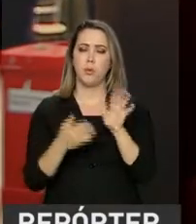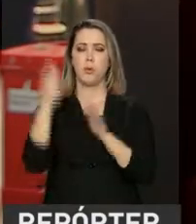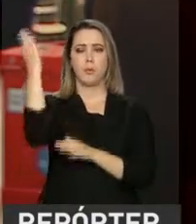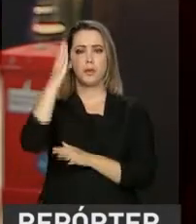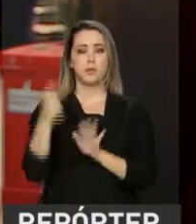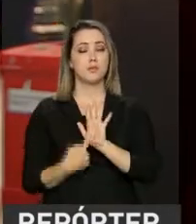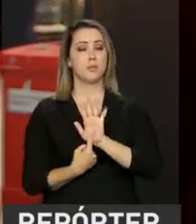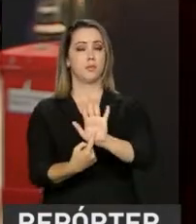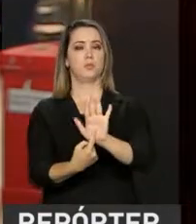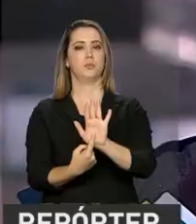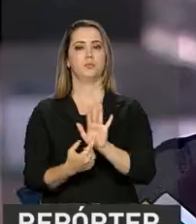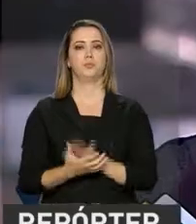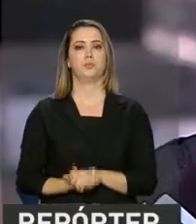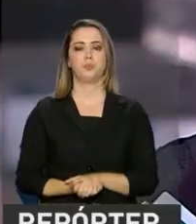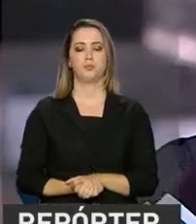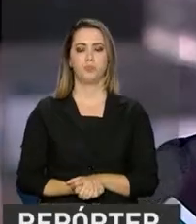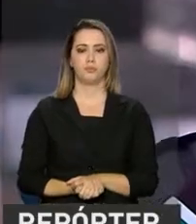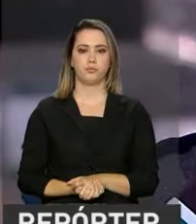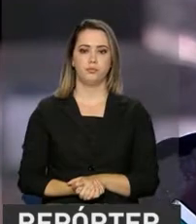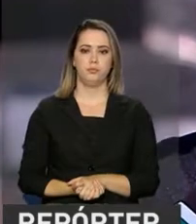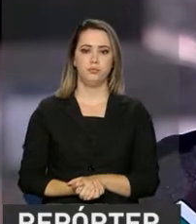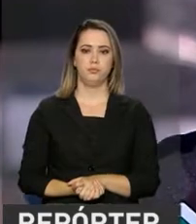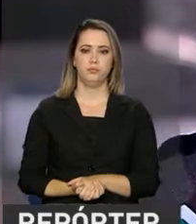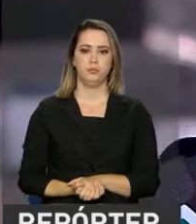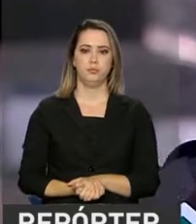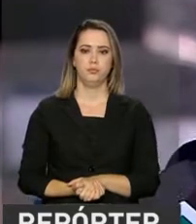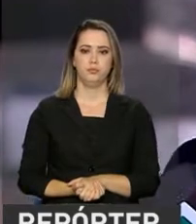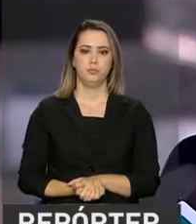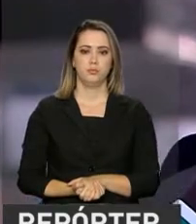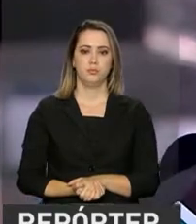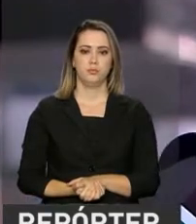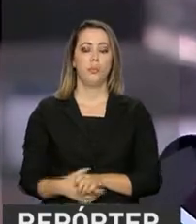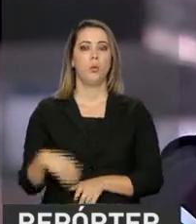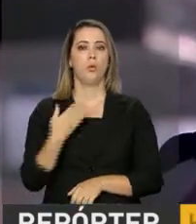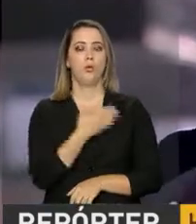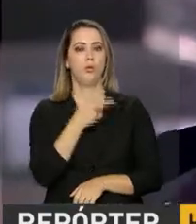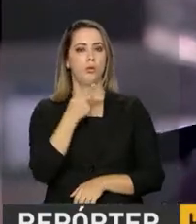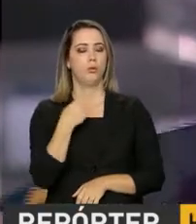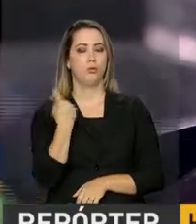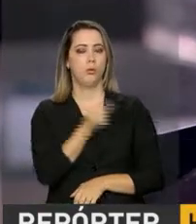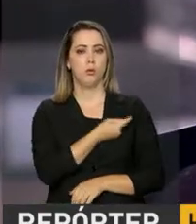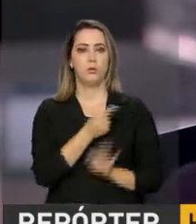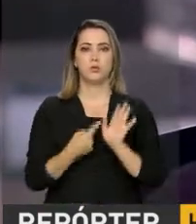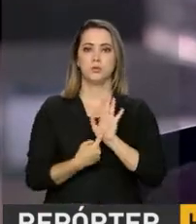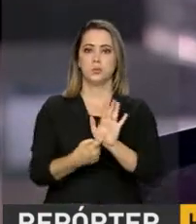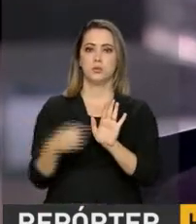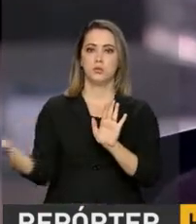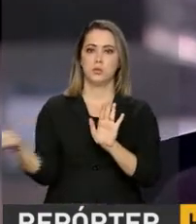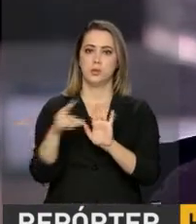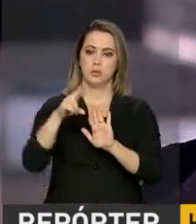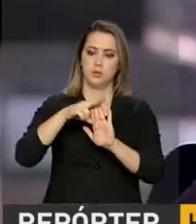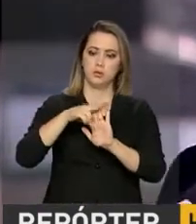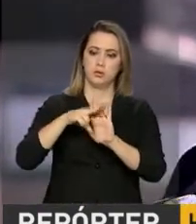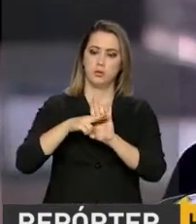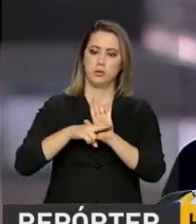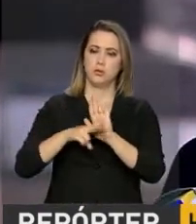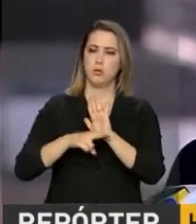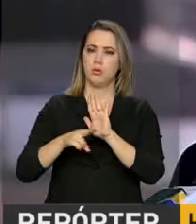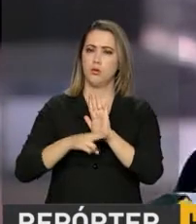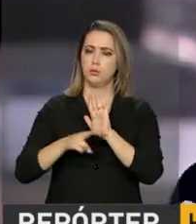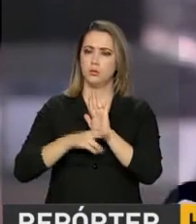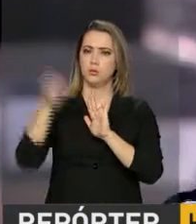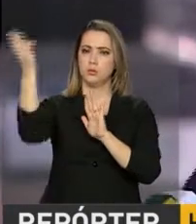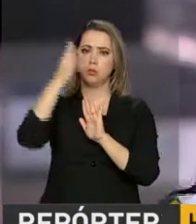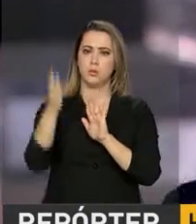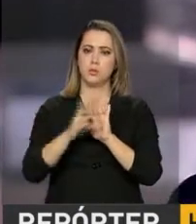apresentou no encontro. Mostramos a modernização da economia brasileira, que está em andamento, tudo aquilo que estamos fazendo nas